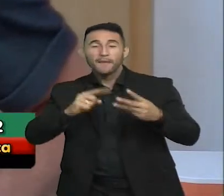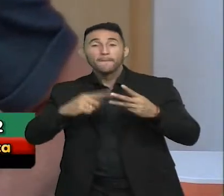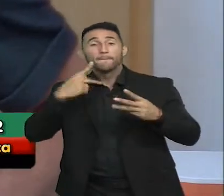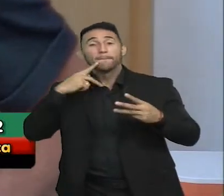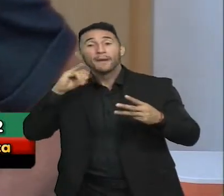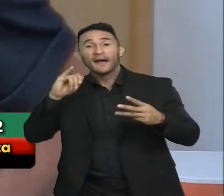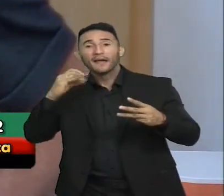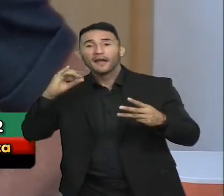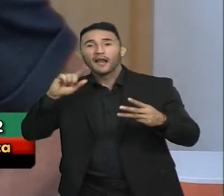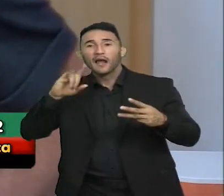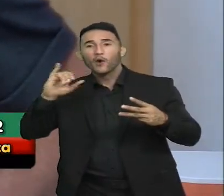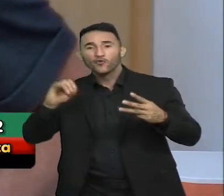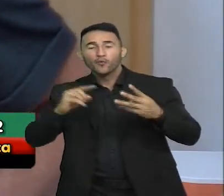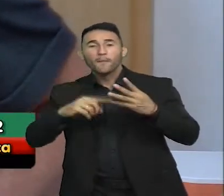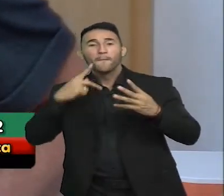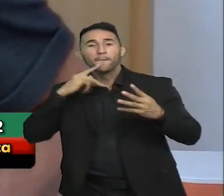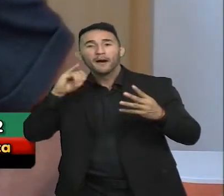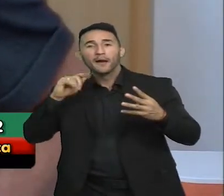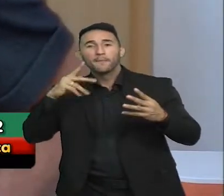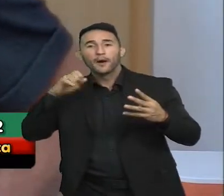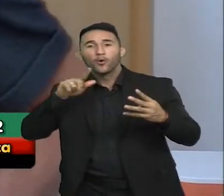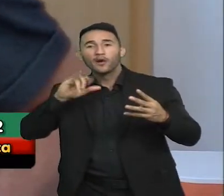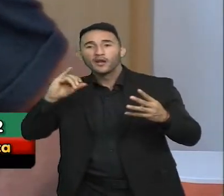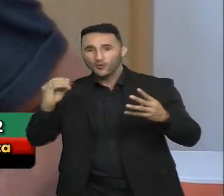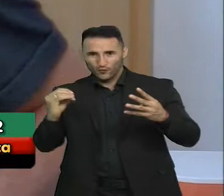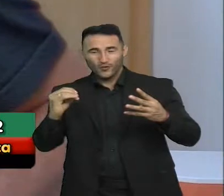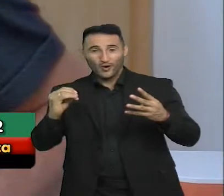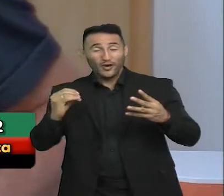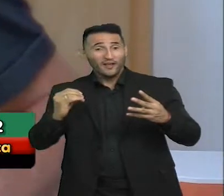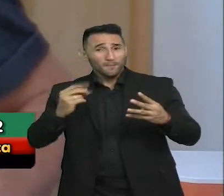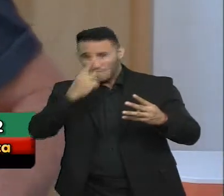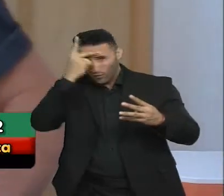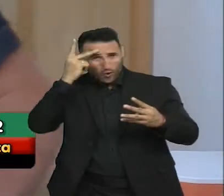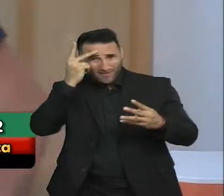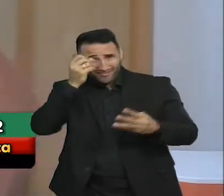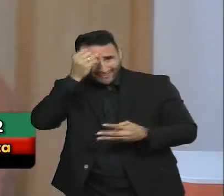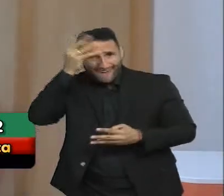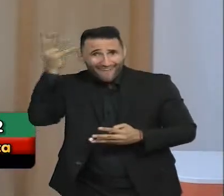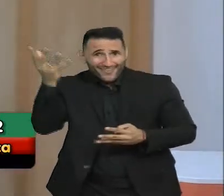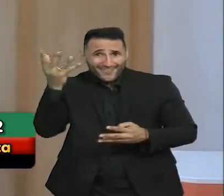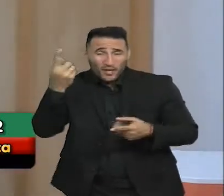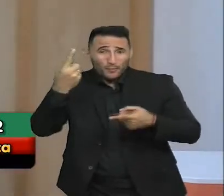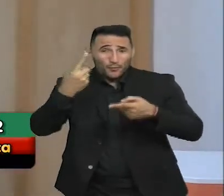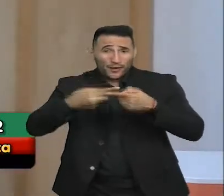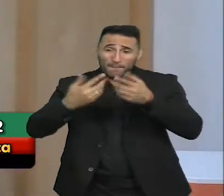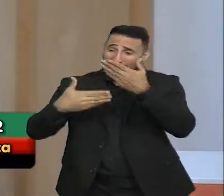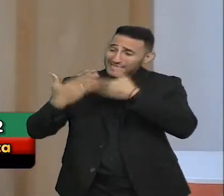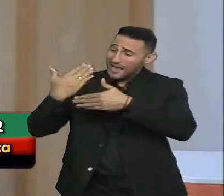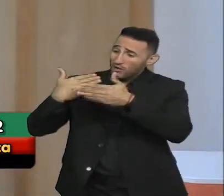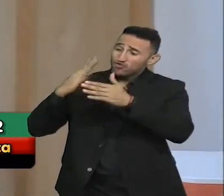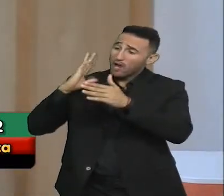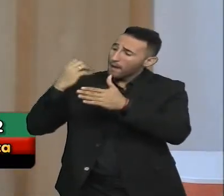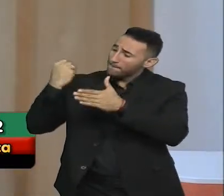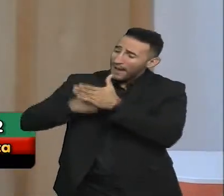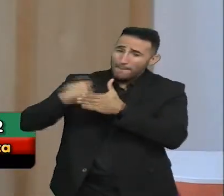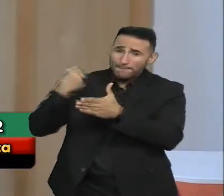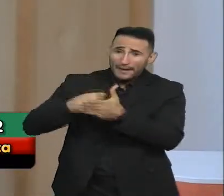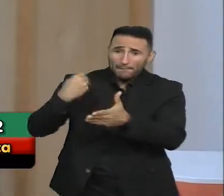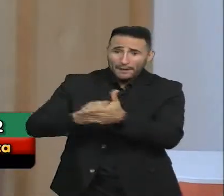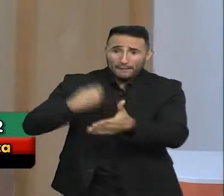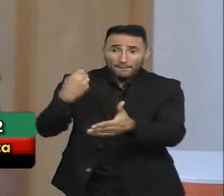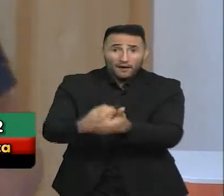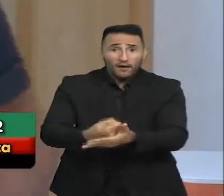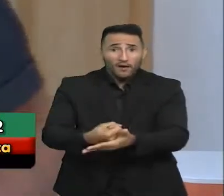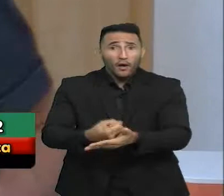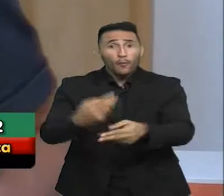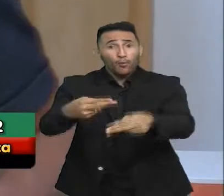Cláudio, pai Maurício, ou seja, as pessoas esquecem simplesmente do passado que nós estamos construindo. Se nós chegamos aqui hoje, foi por causa